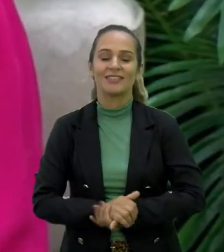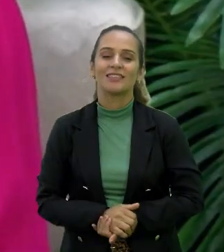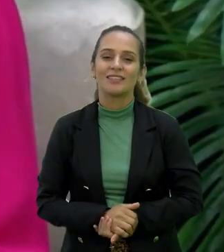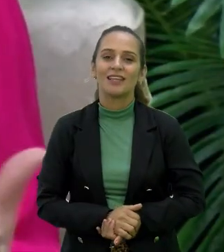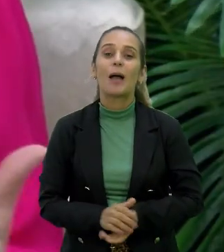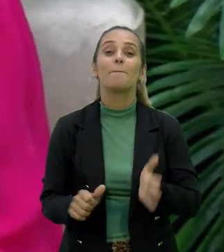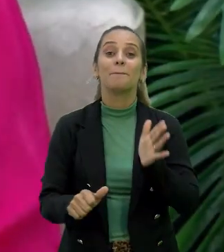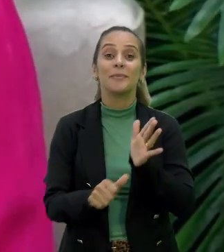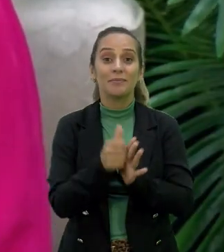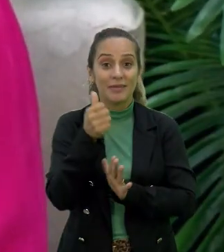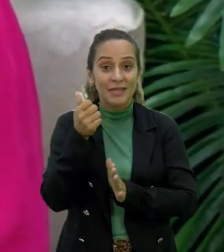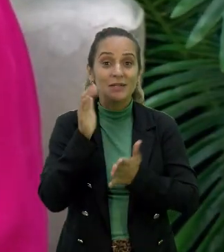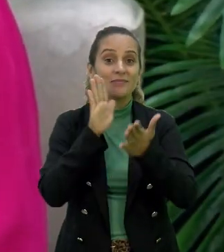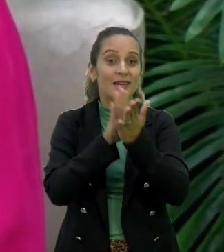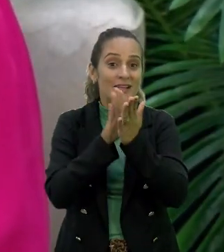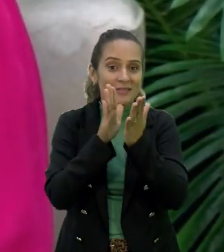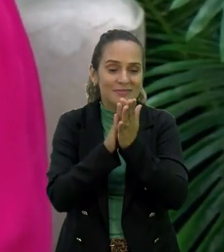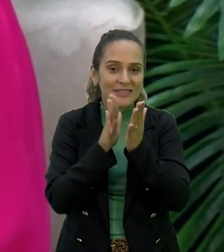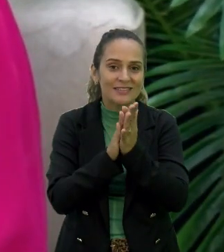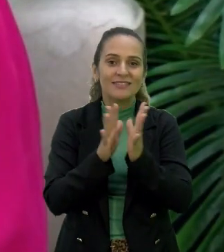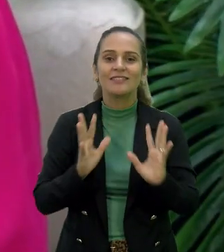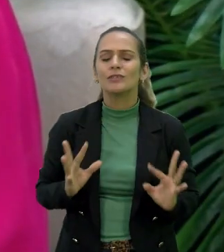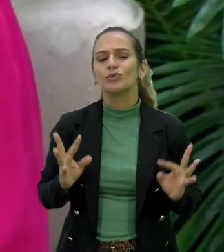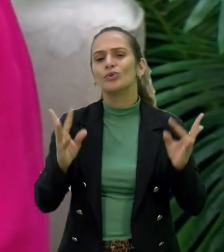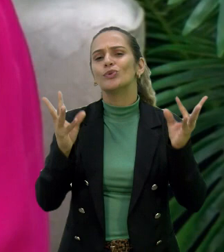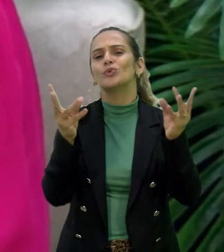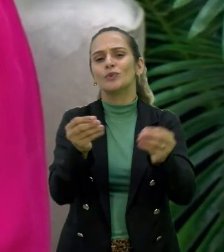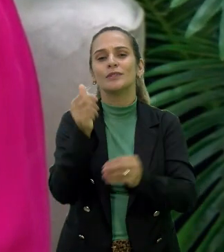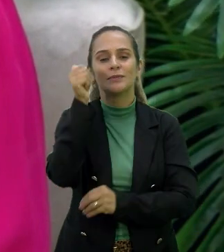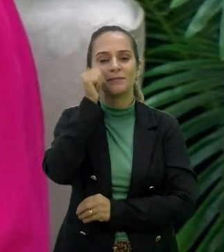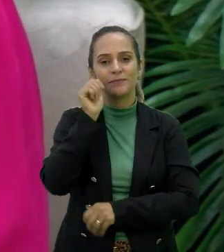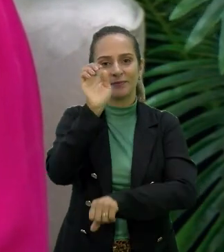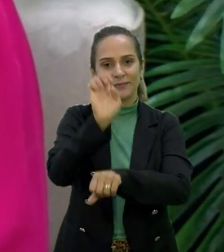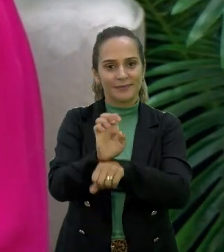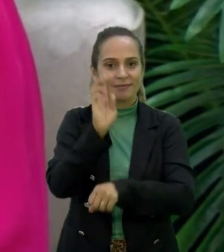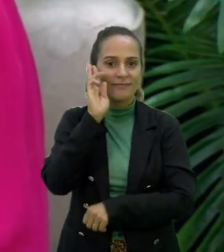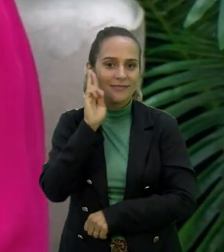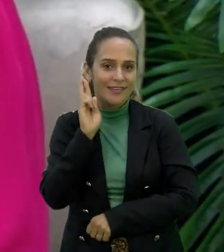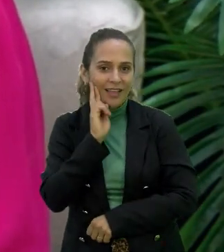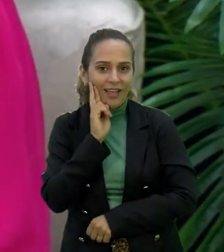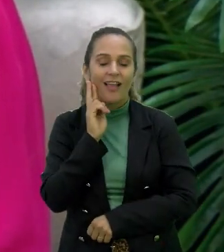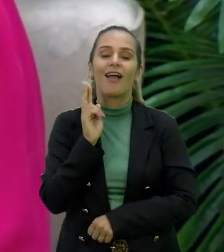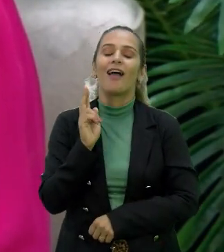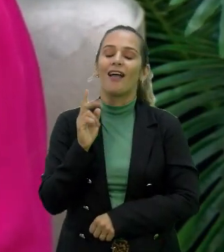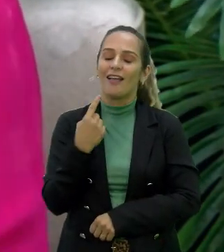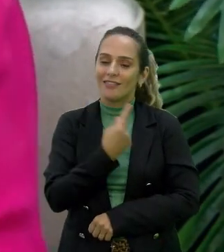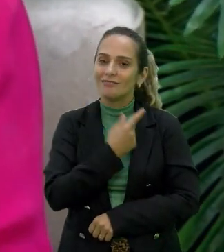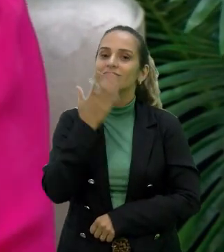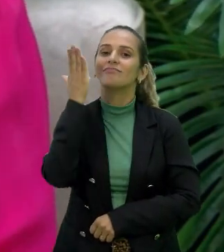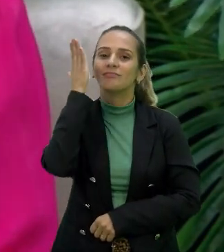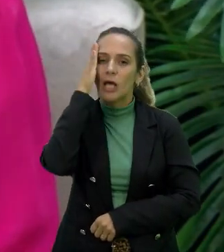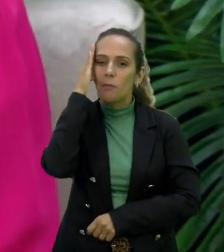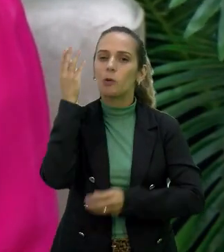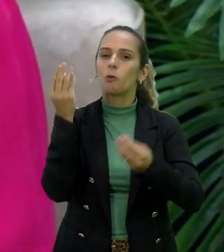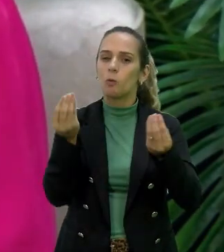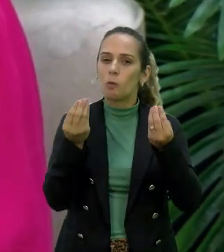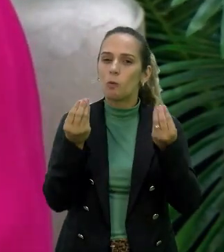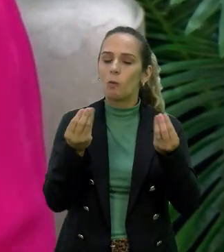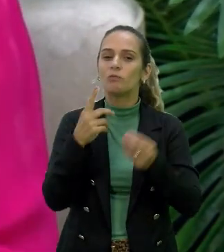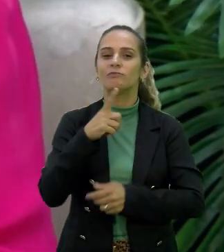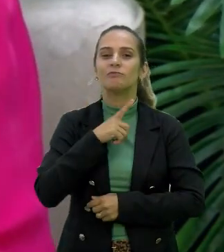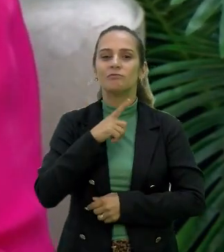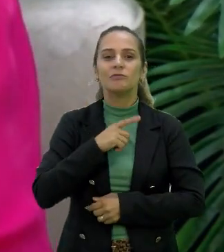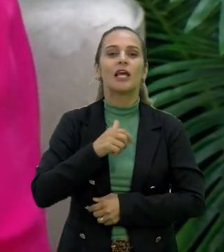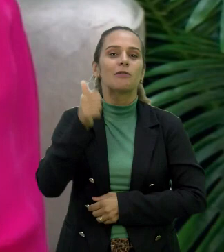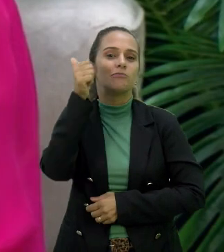primeiro gostaria de parabenizar todas as mulheres né do nosso Estado porque a gente sabe o quão a gente tem mulheres guerreiras